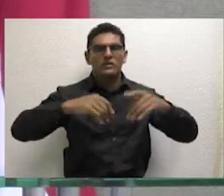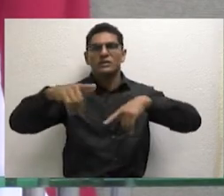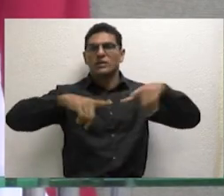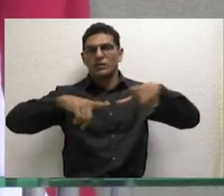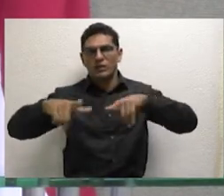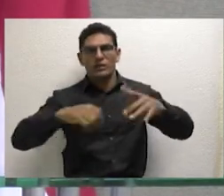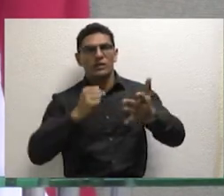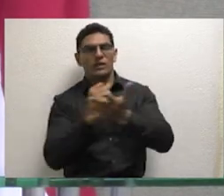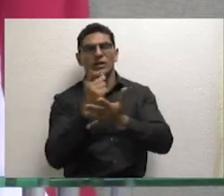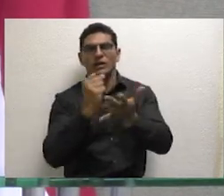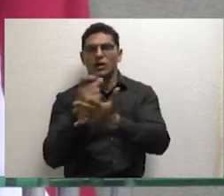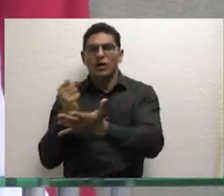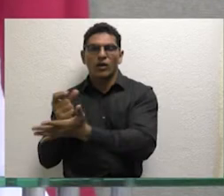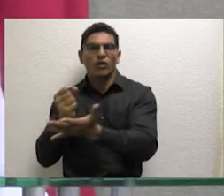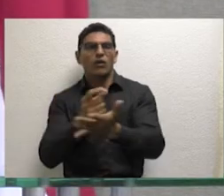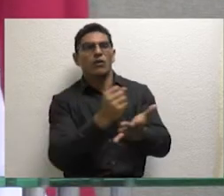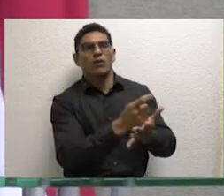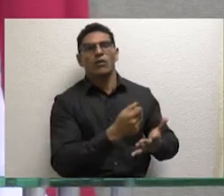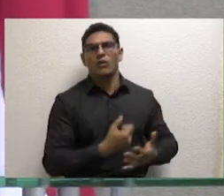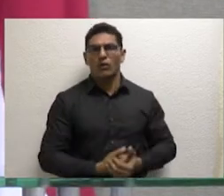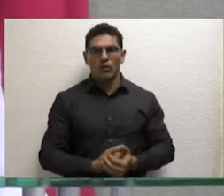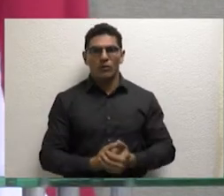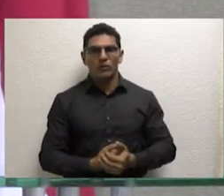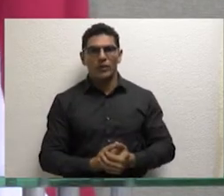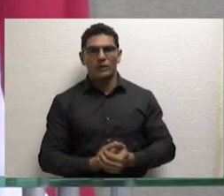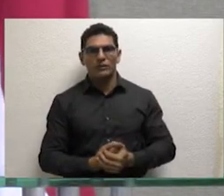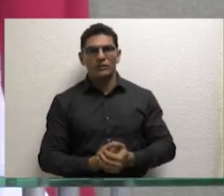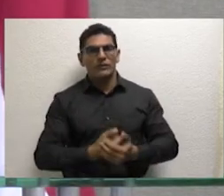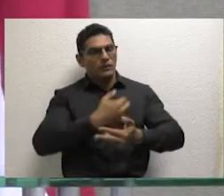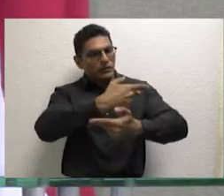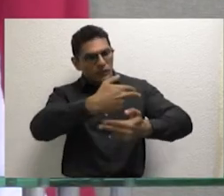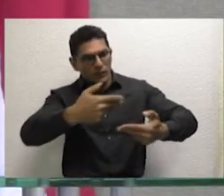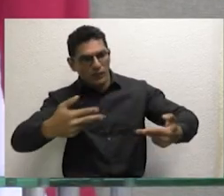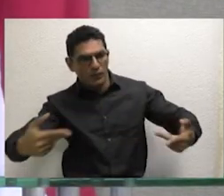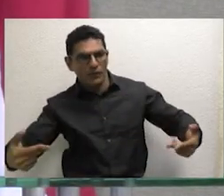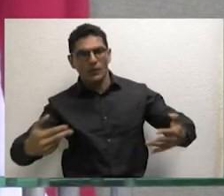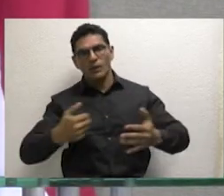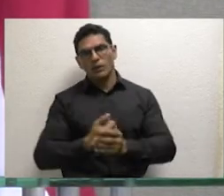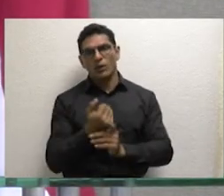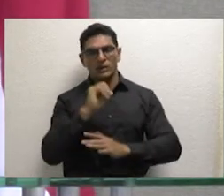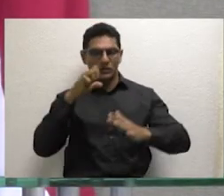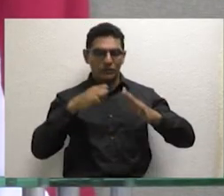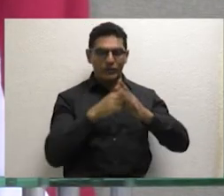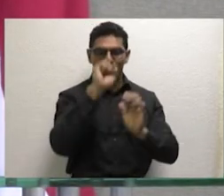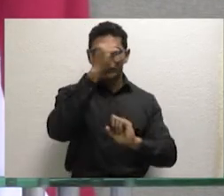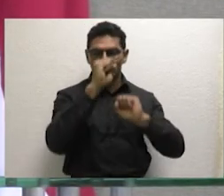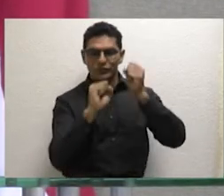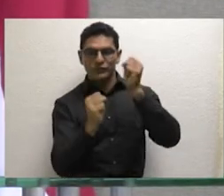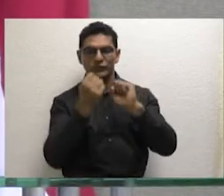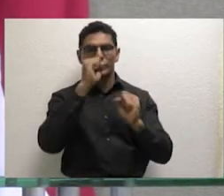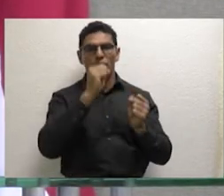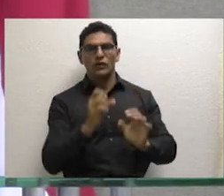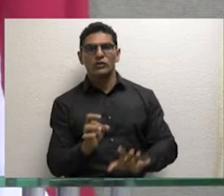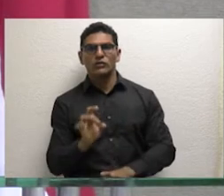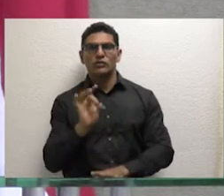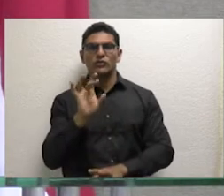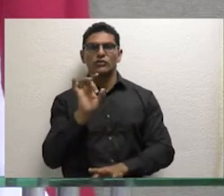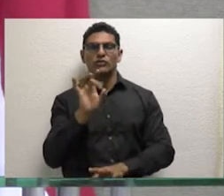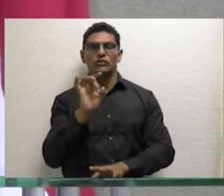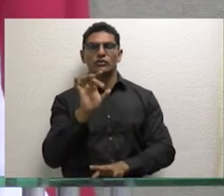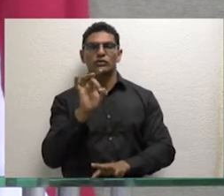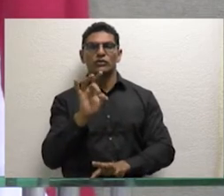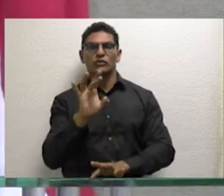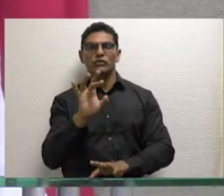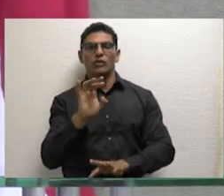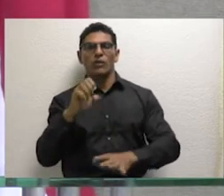compra dos seus equipamentos e insumos só vai perceber o incentivo oferecido para o modelo